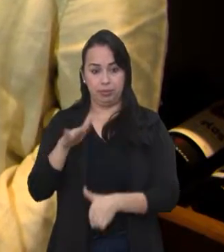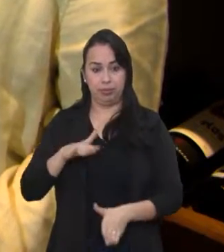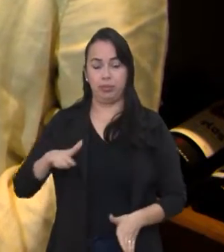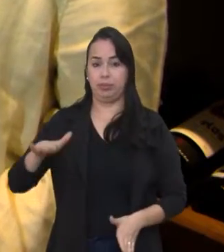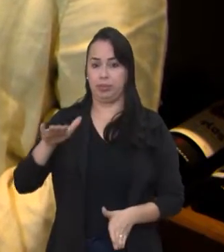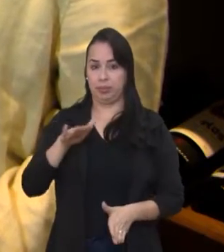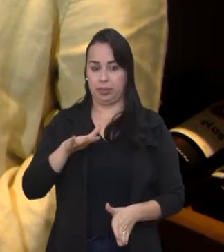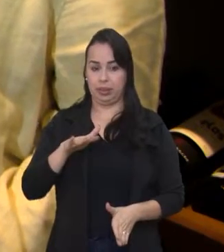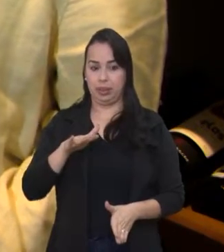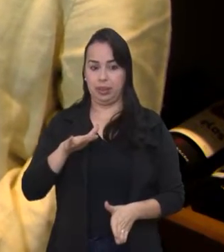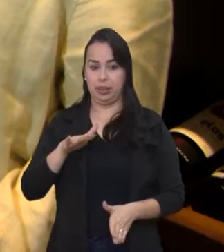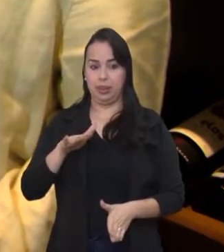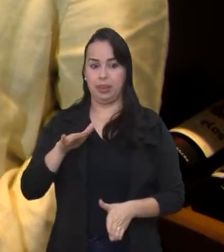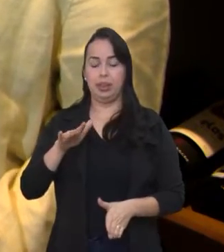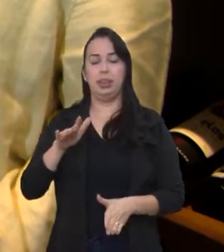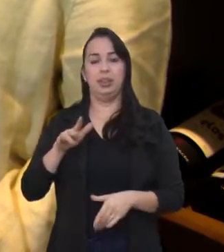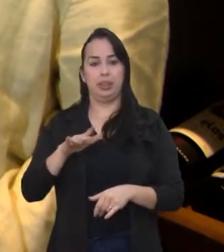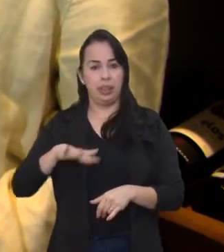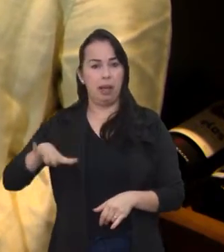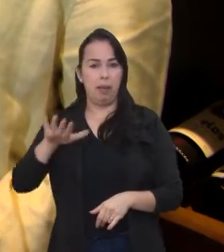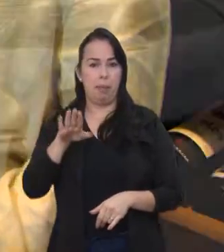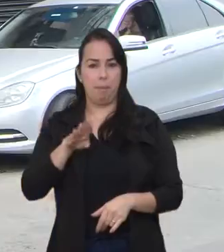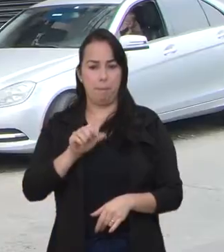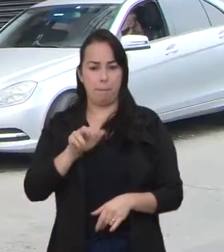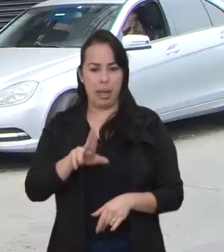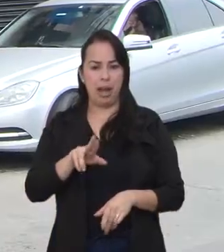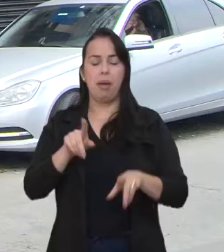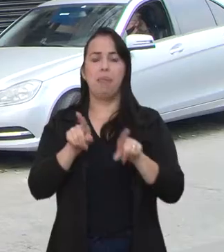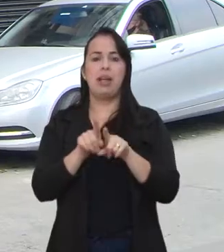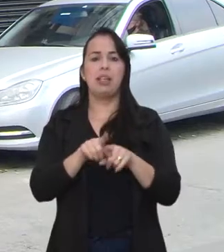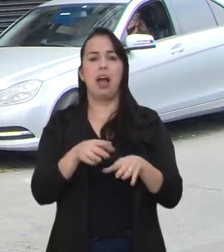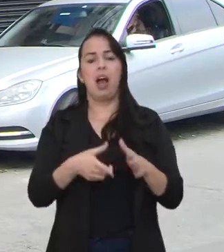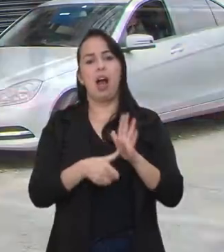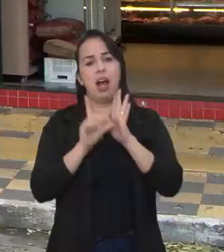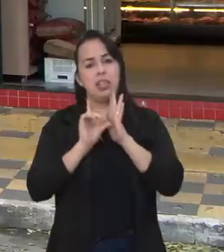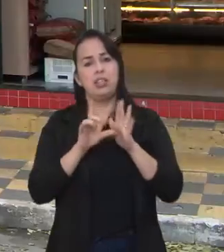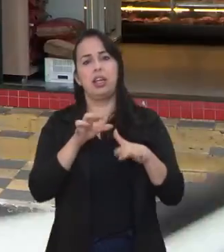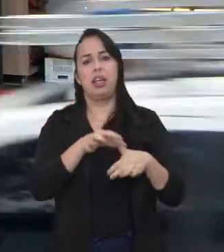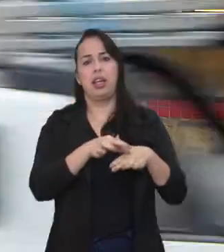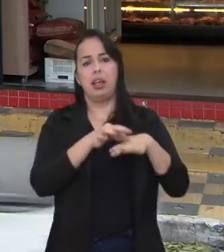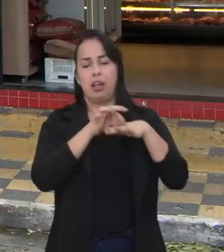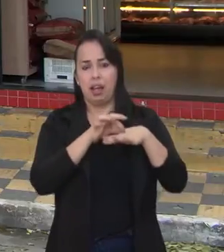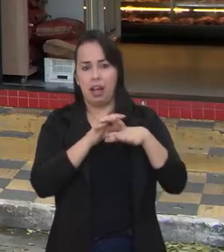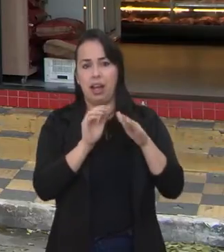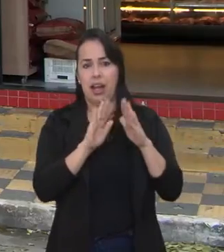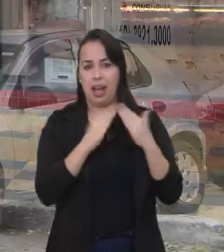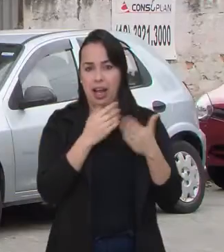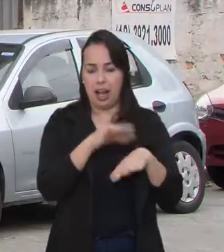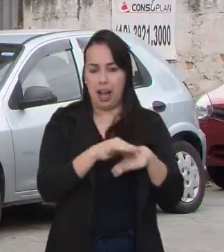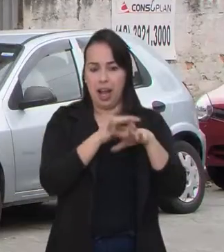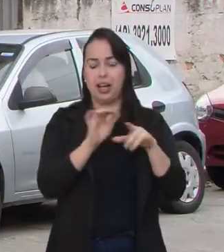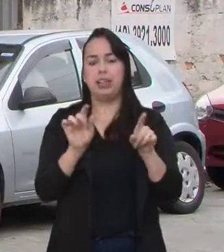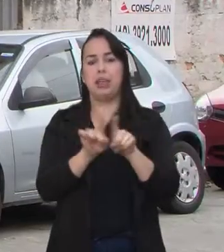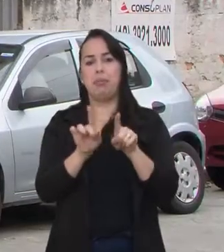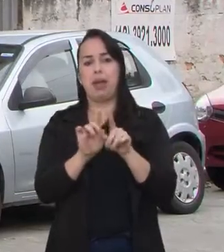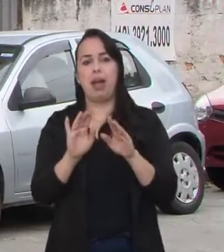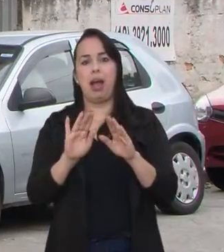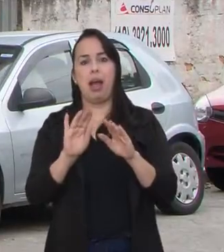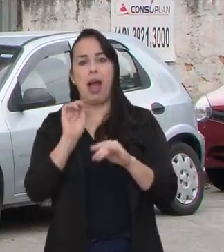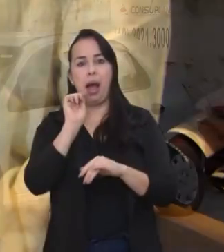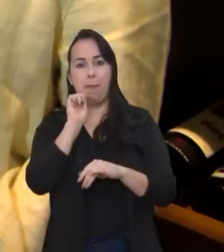Nesse lance de entretenimento de bar, né? Mas já existia o açougue, já existia a quitanda, já existia a padaria